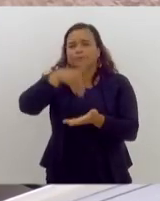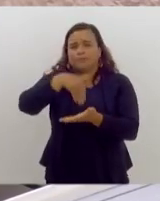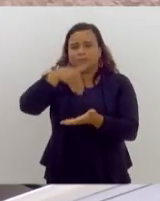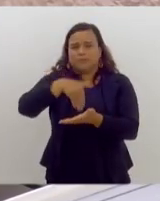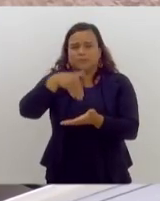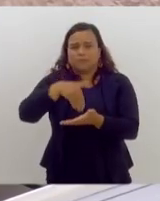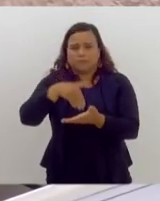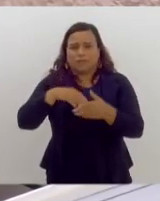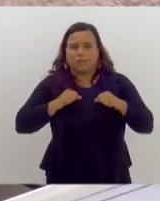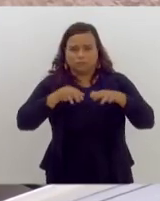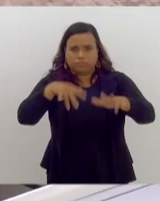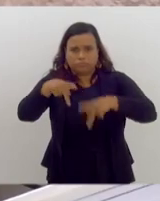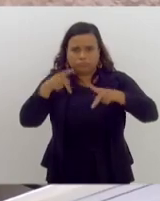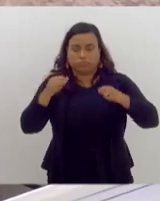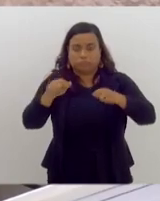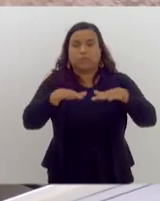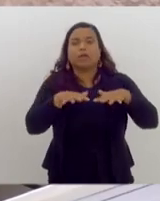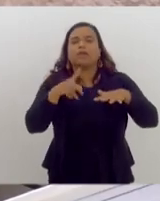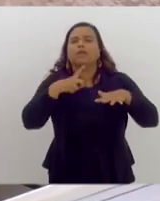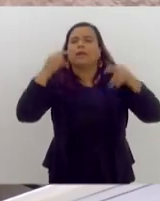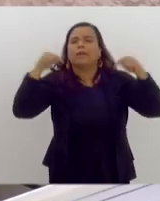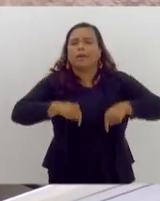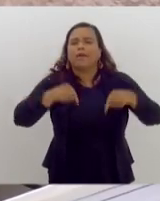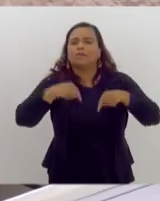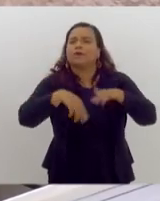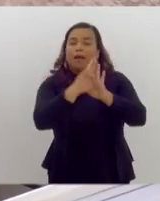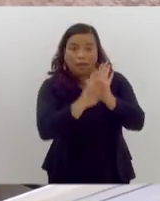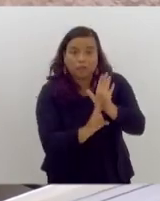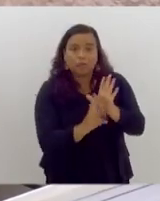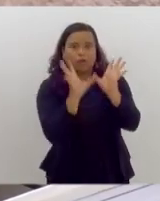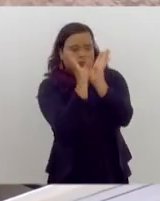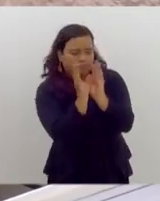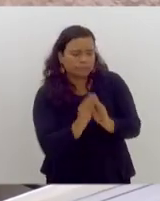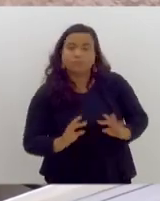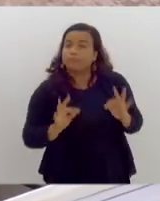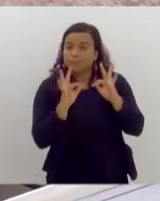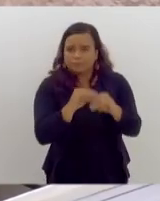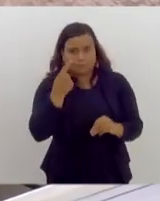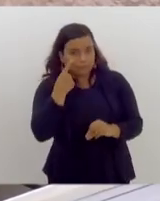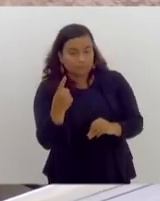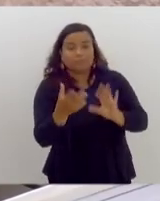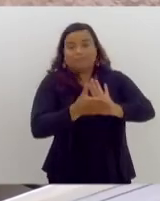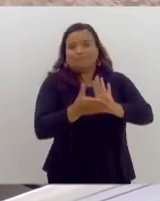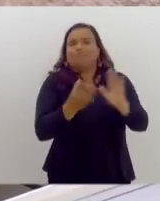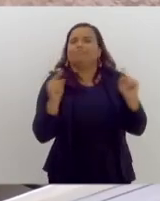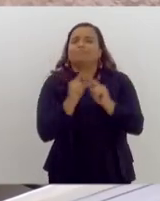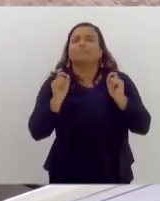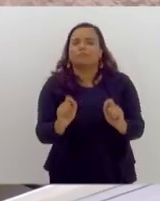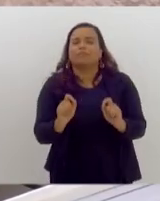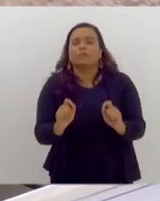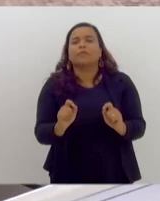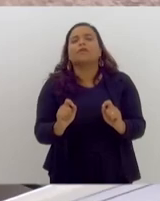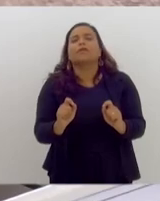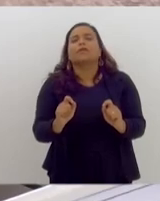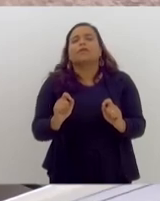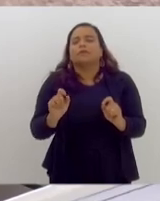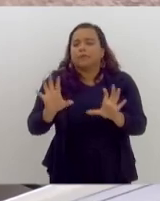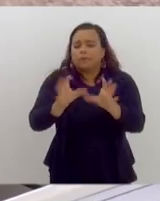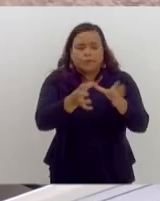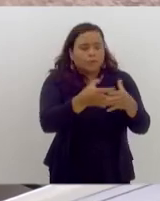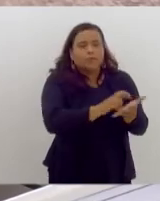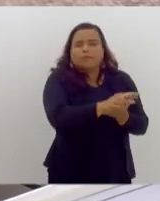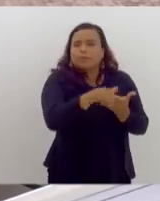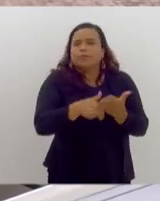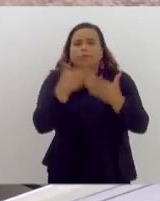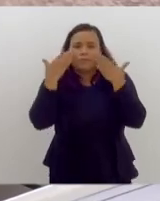hoje, que a gente possa ter um relatório do geral que foi, em forma mesmo de propostas, que as entidades possam apresentar, ou